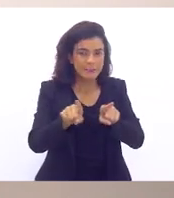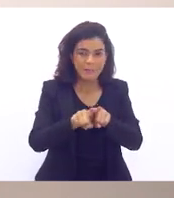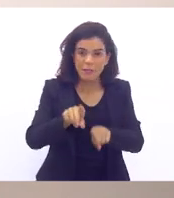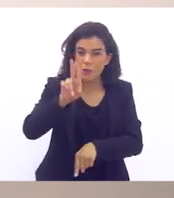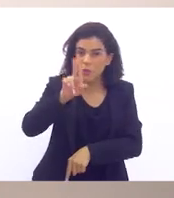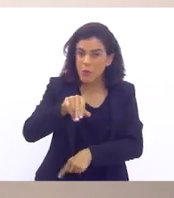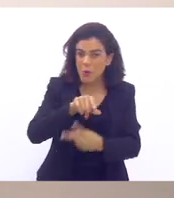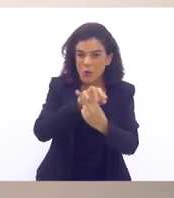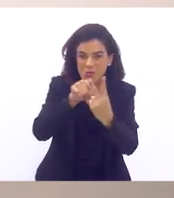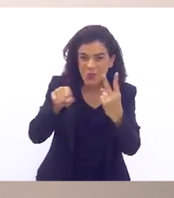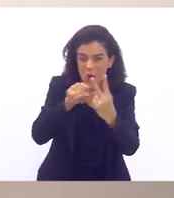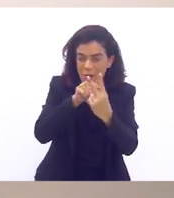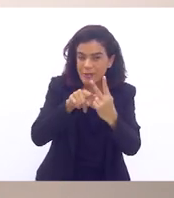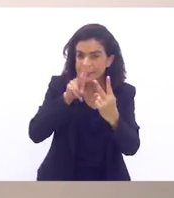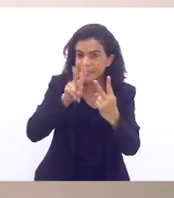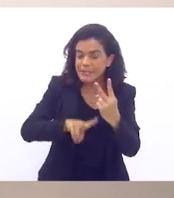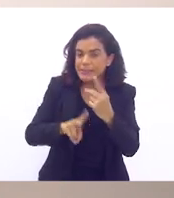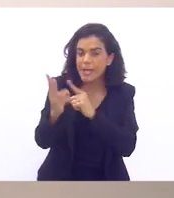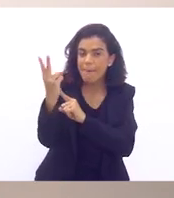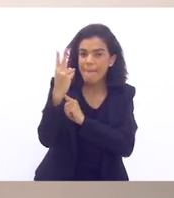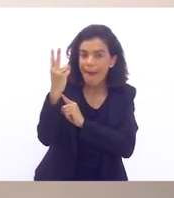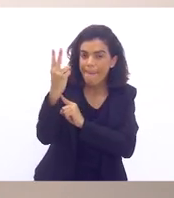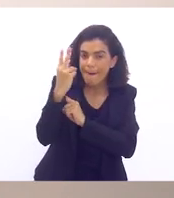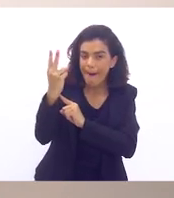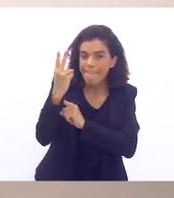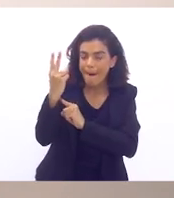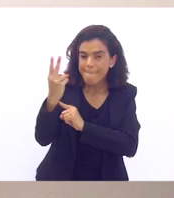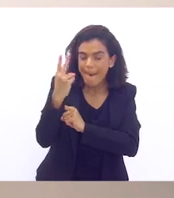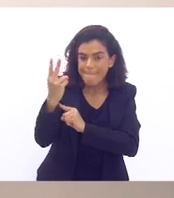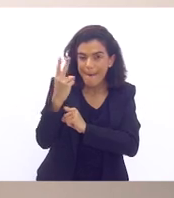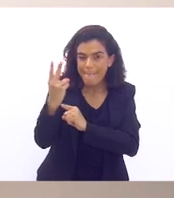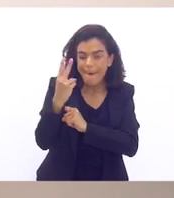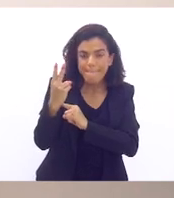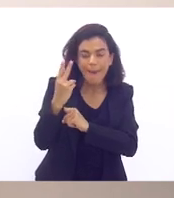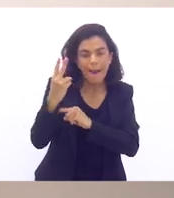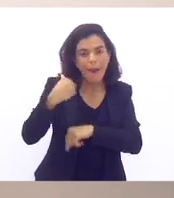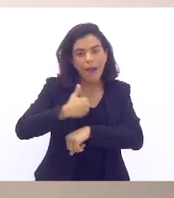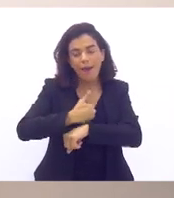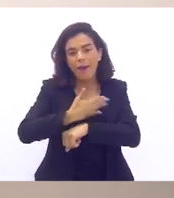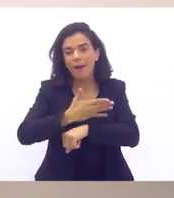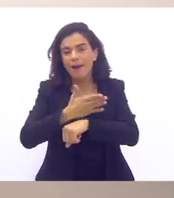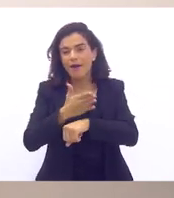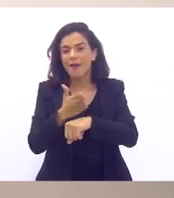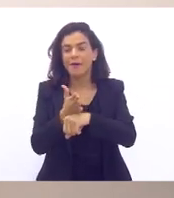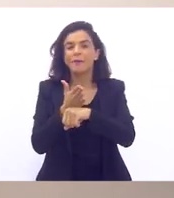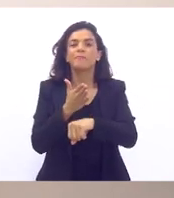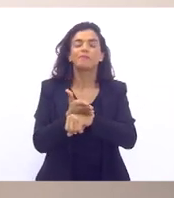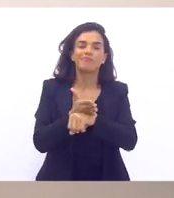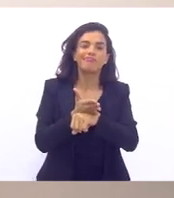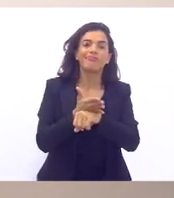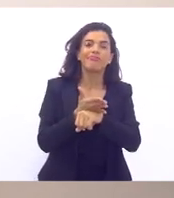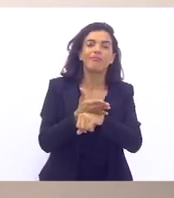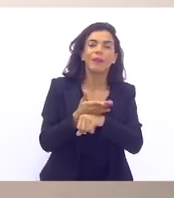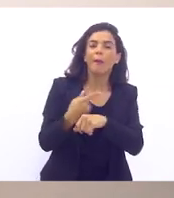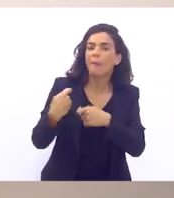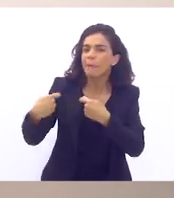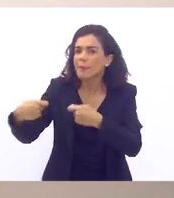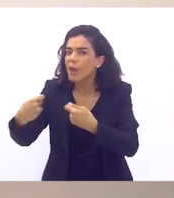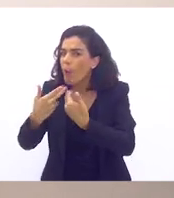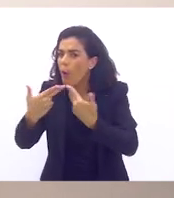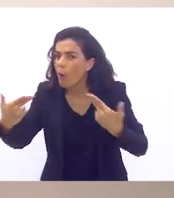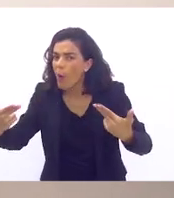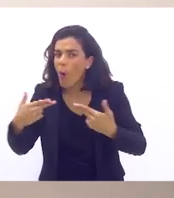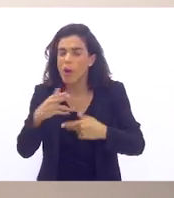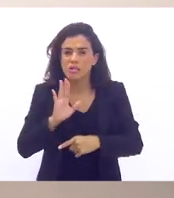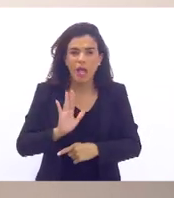dois ali e o Felipe também o João né Ele eles ficaram o tempo inteiro se disponibilizando para nos